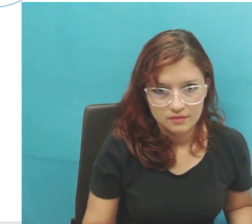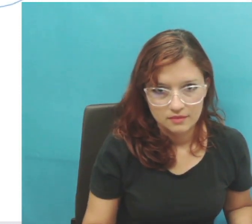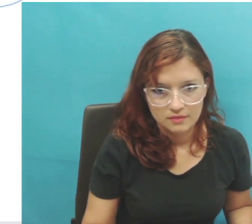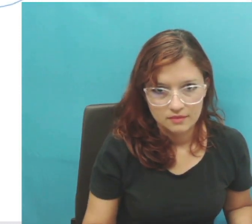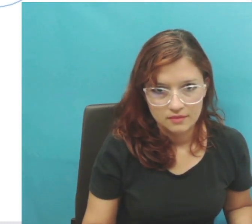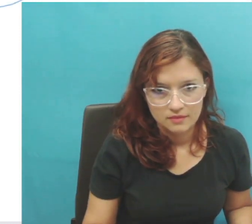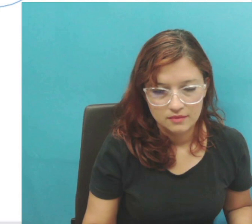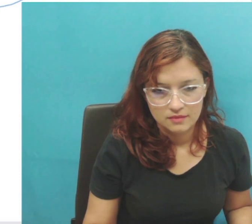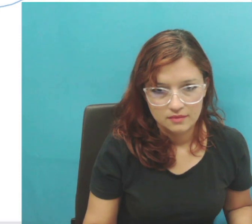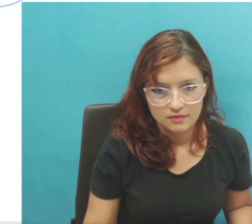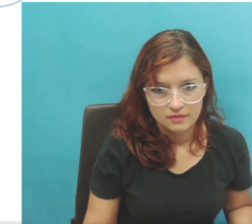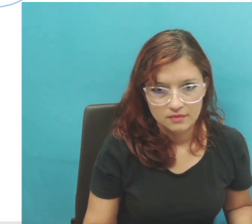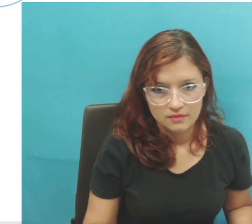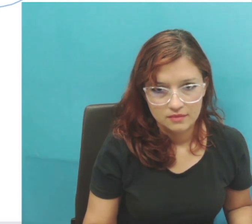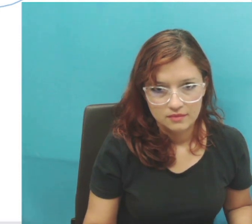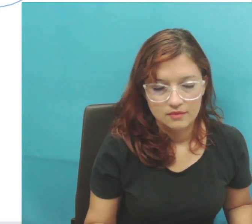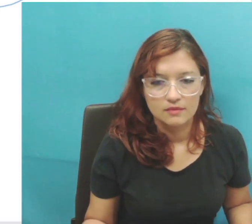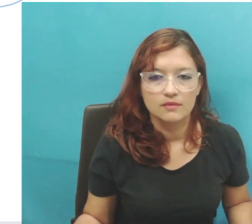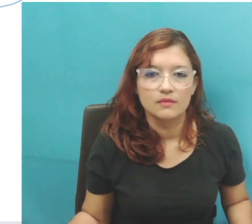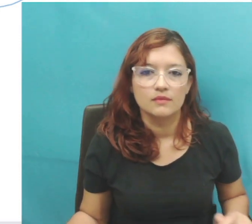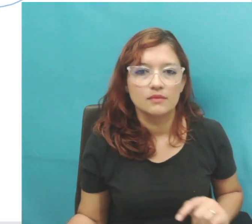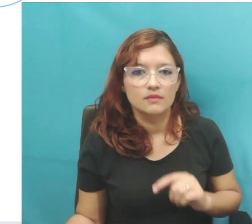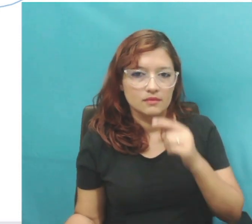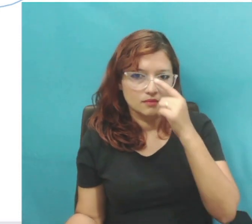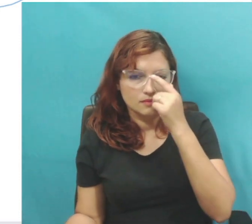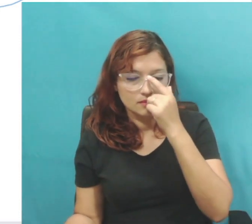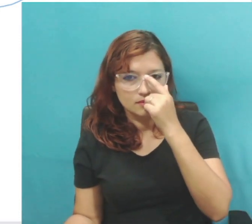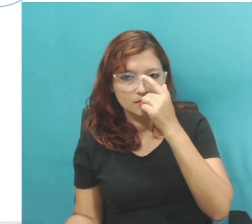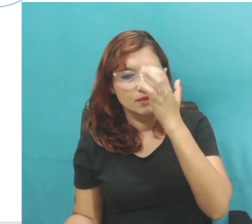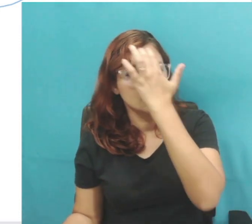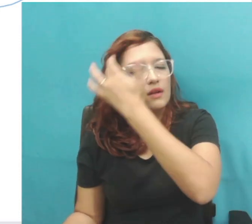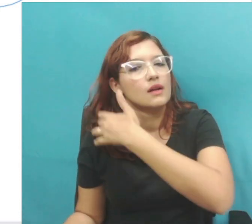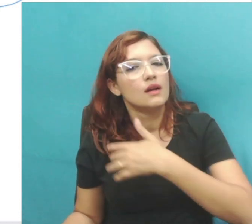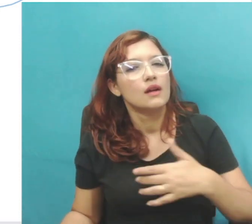É o mesmo que falar, eles viram a gente.